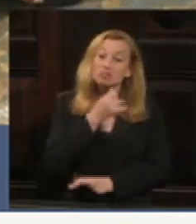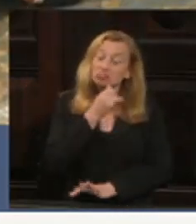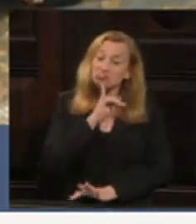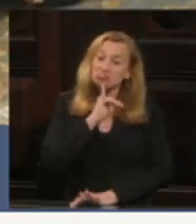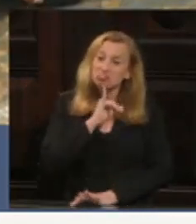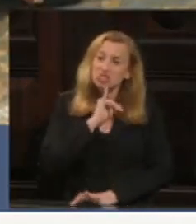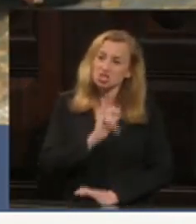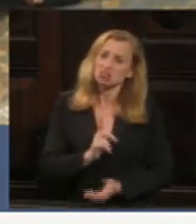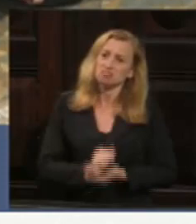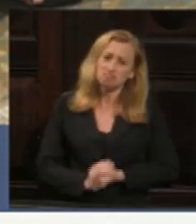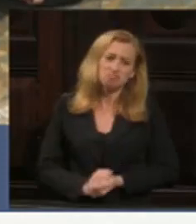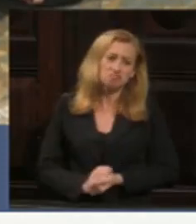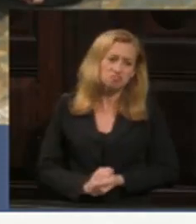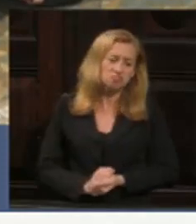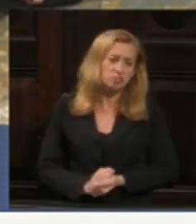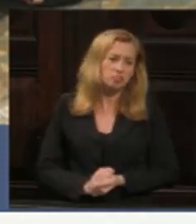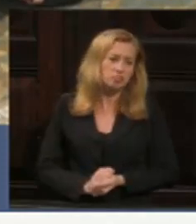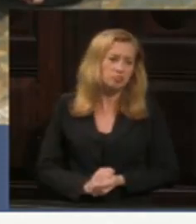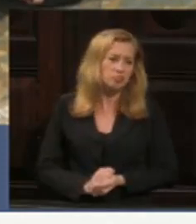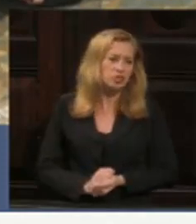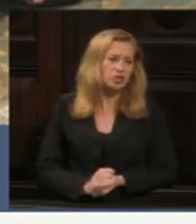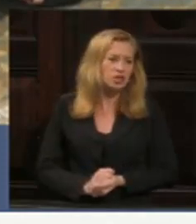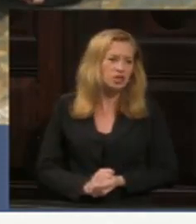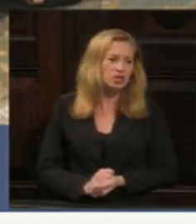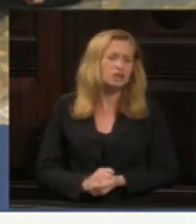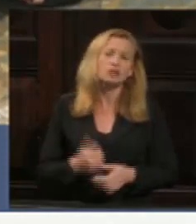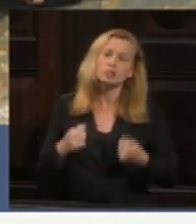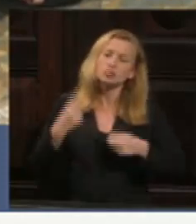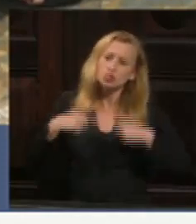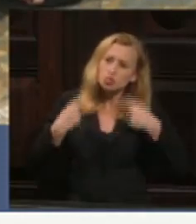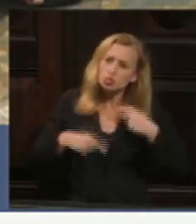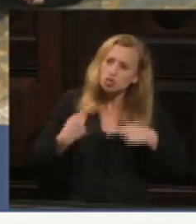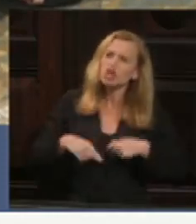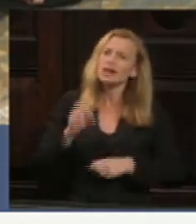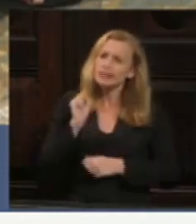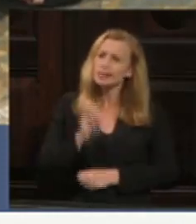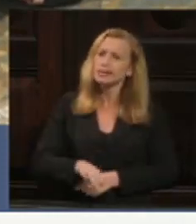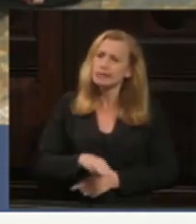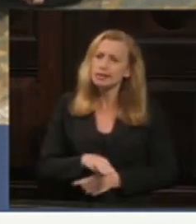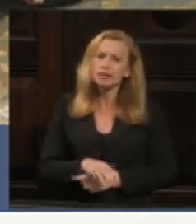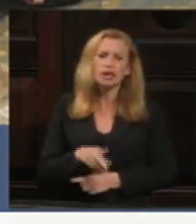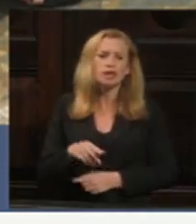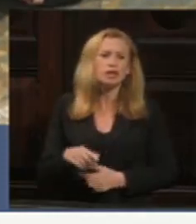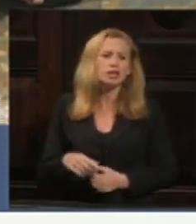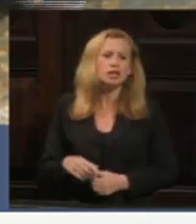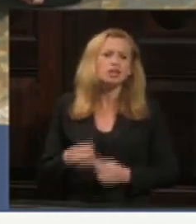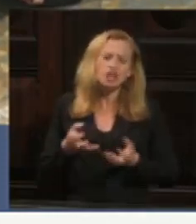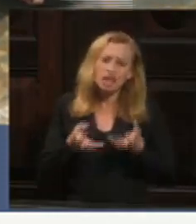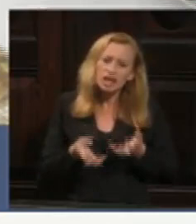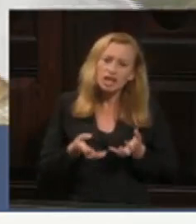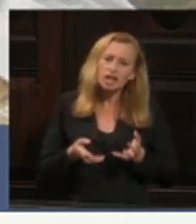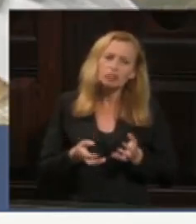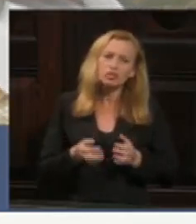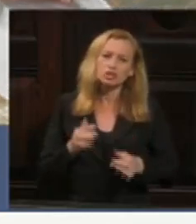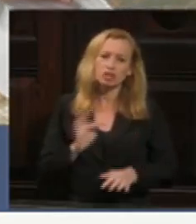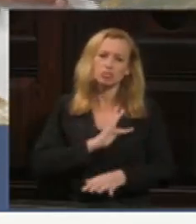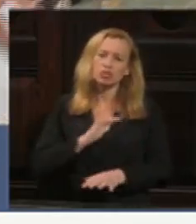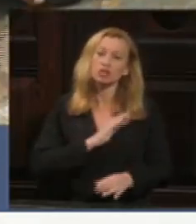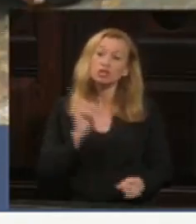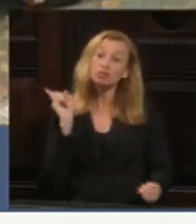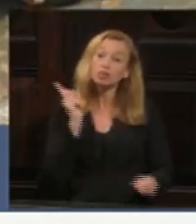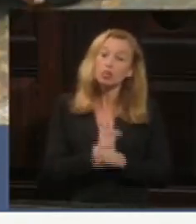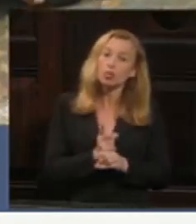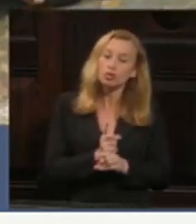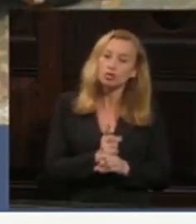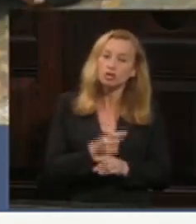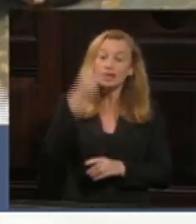não podemos ser omissos, não. Essa casa tem que abrir a boca e discutir, sim. Discutir que nós queremos que a polícia chegue nos mandantes do crime.